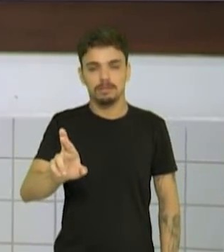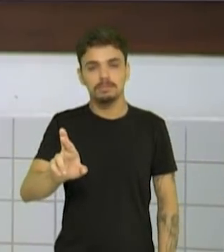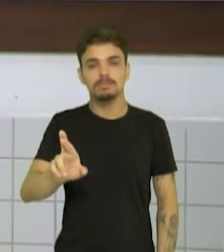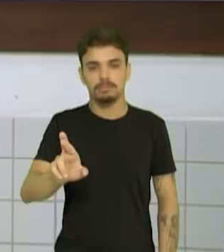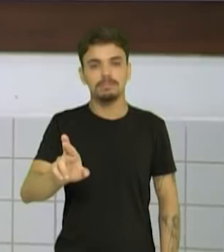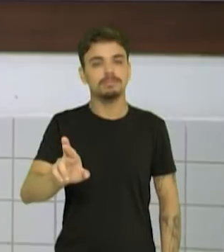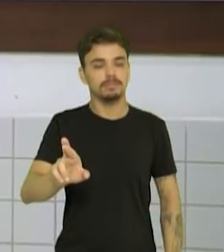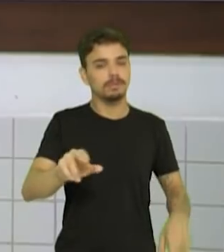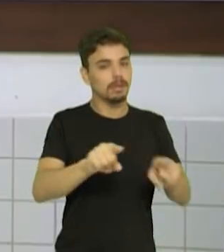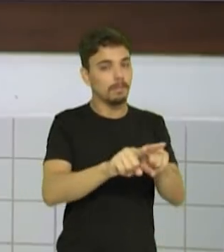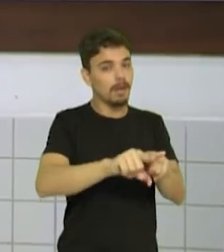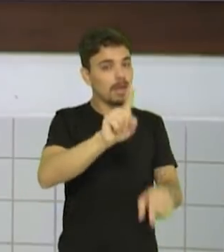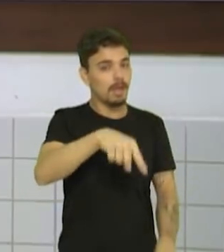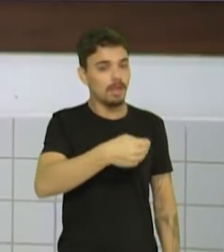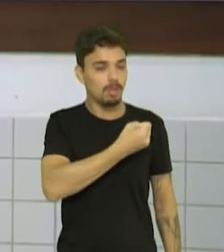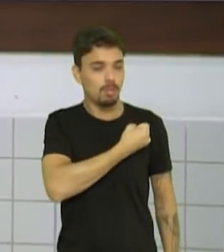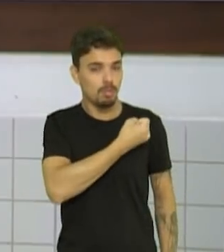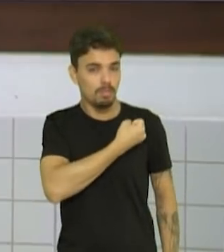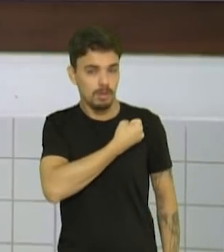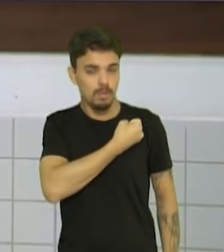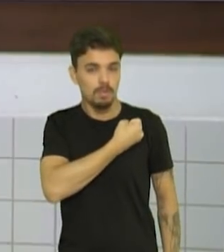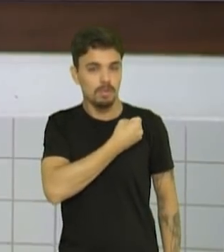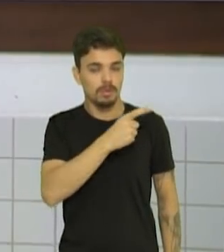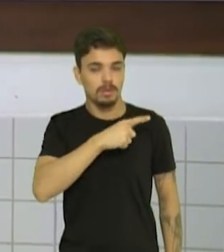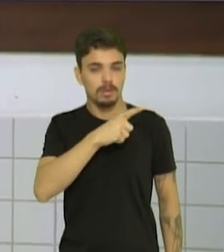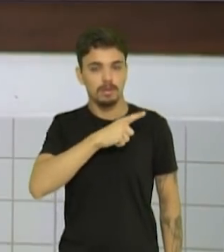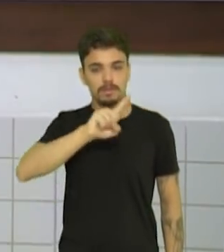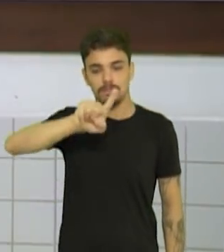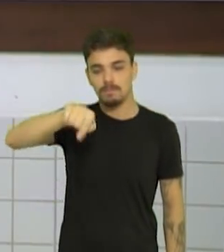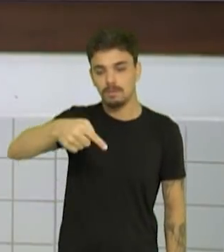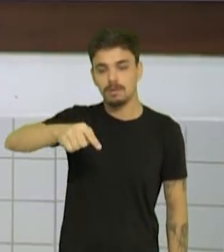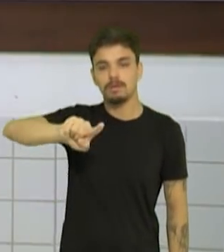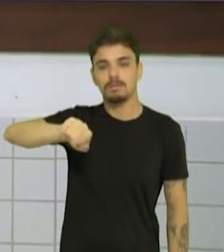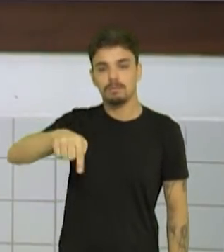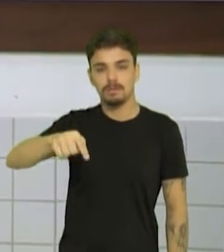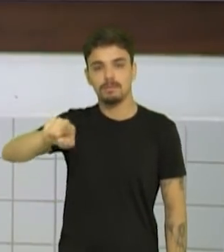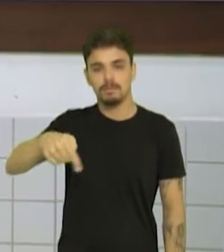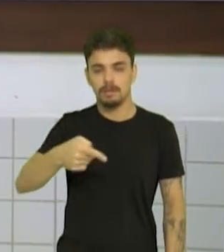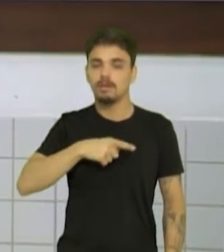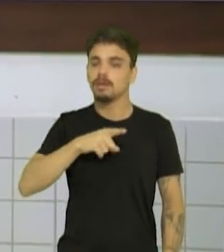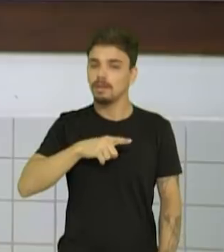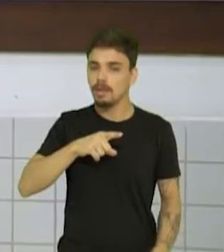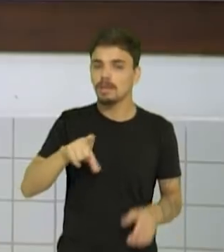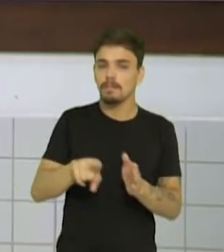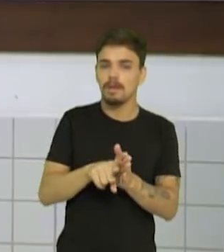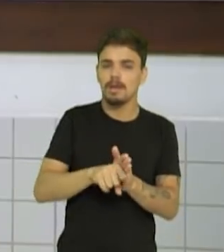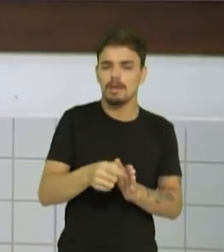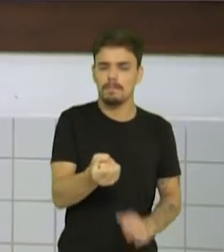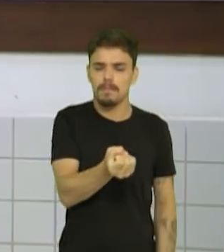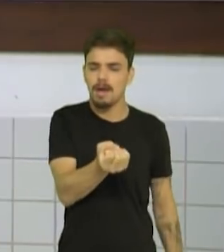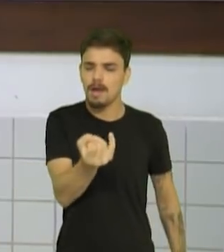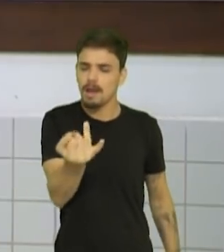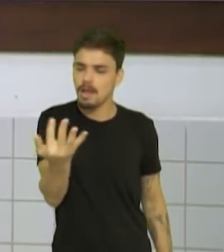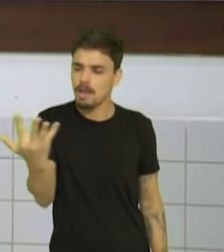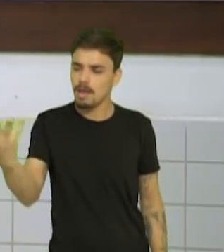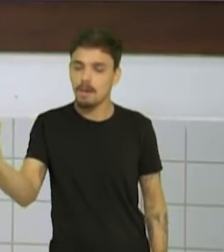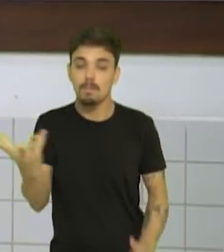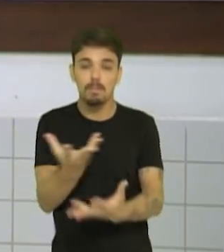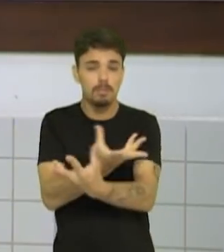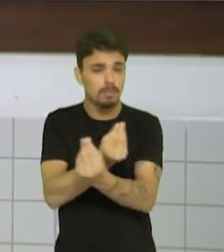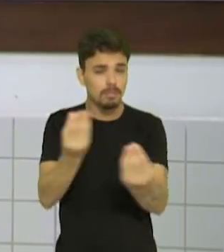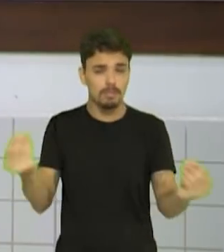de ser um número decimal, ele também pode ser um número decimal infinito. E cada um desses números tem